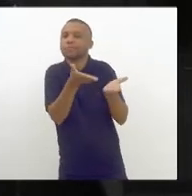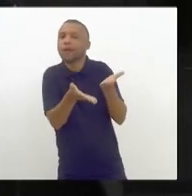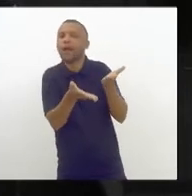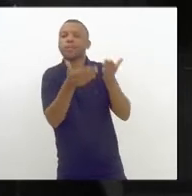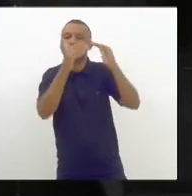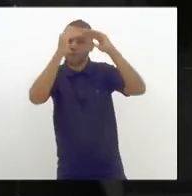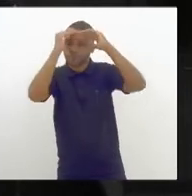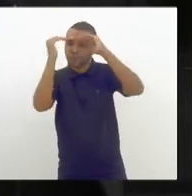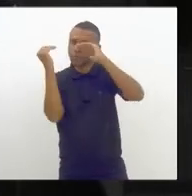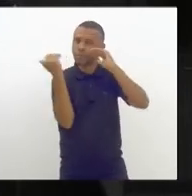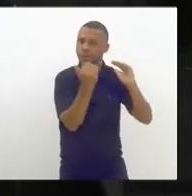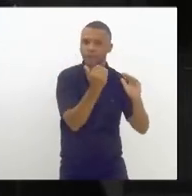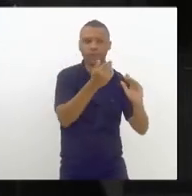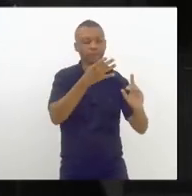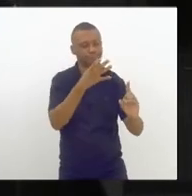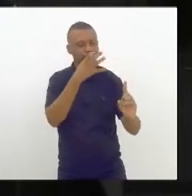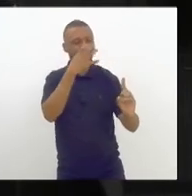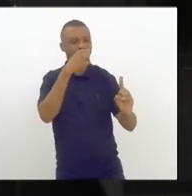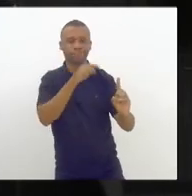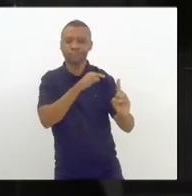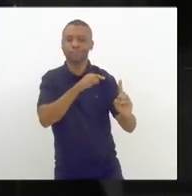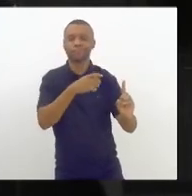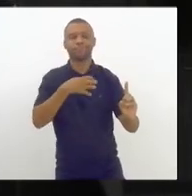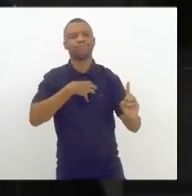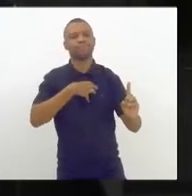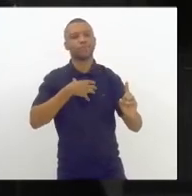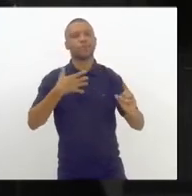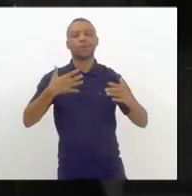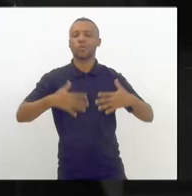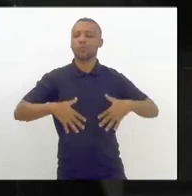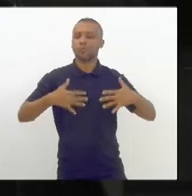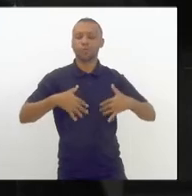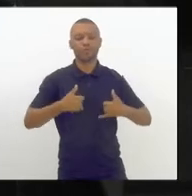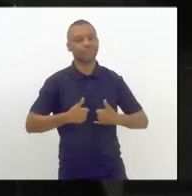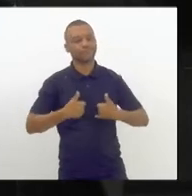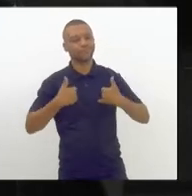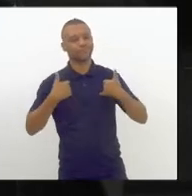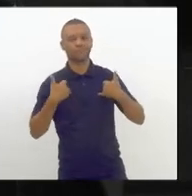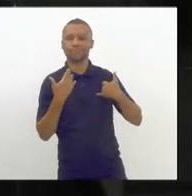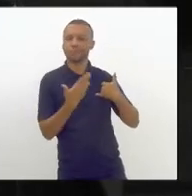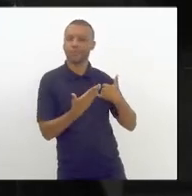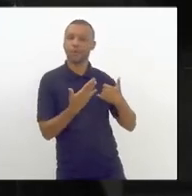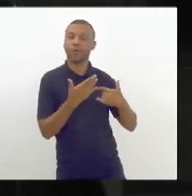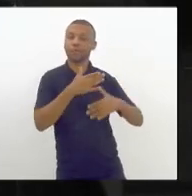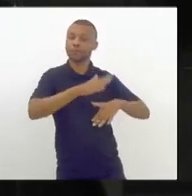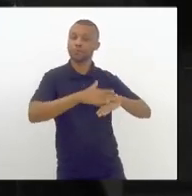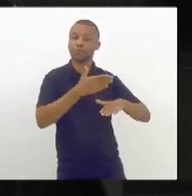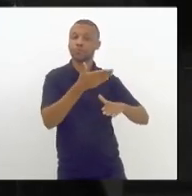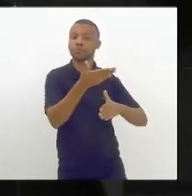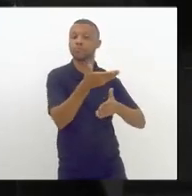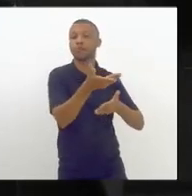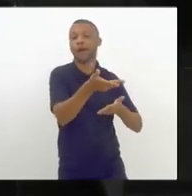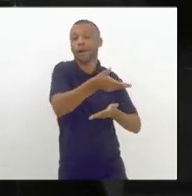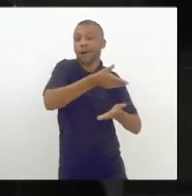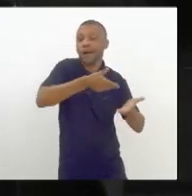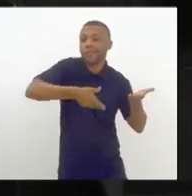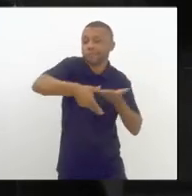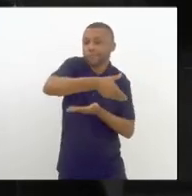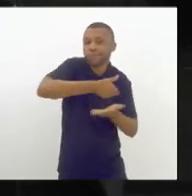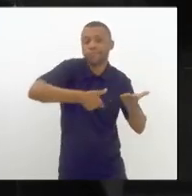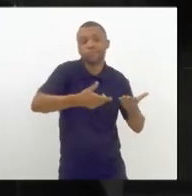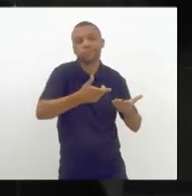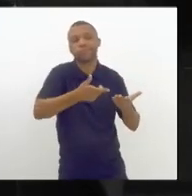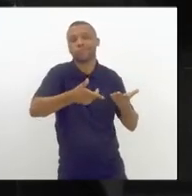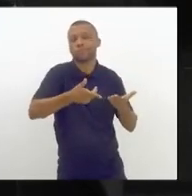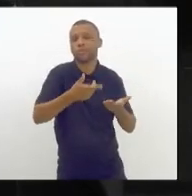sempre enfim lisonjeados envaidecidos com a forma pela qual Hilton nos tratava ali mas sobretudo